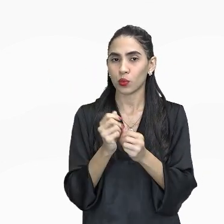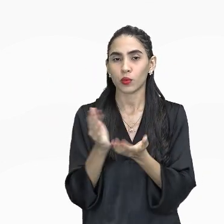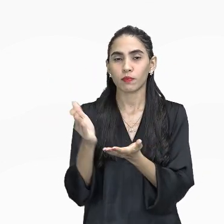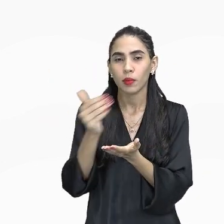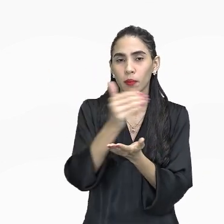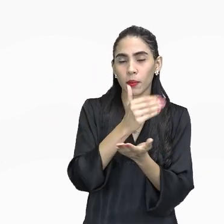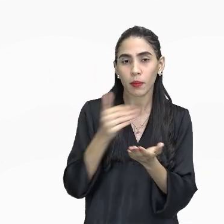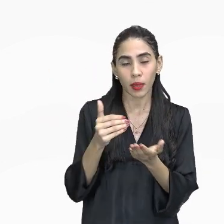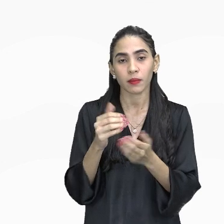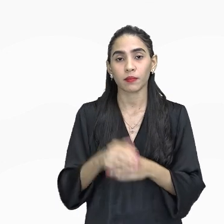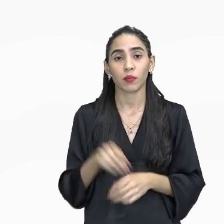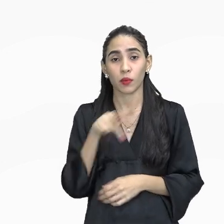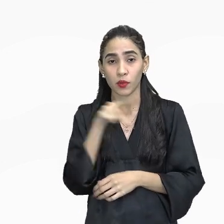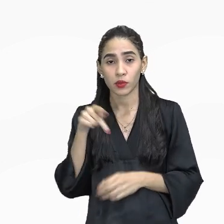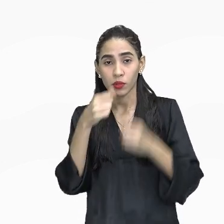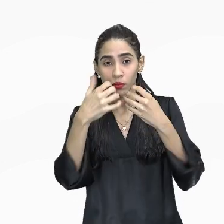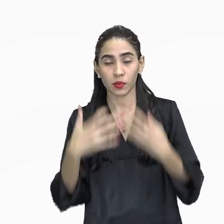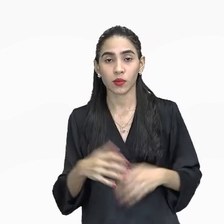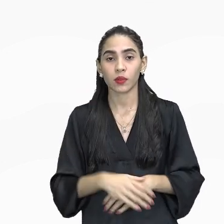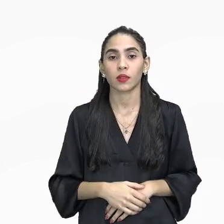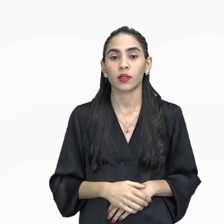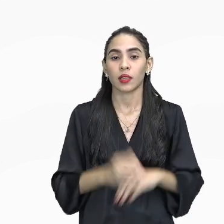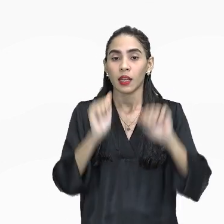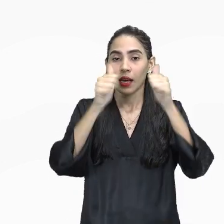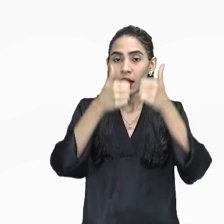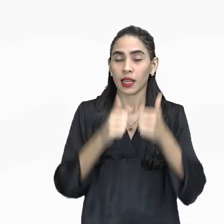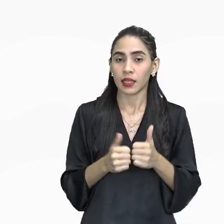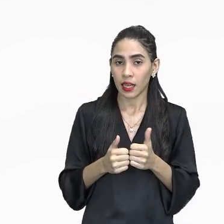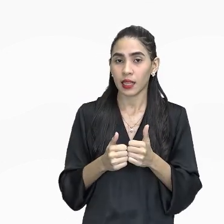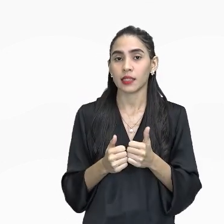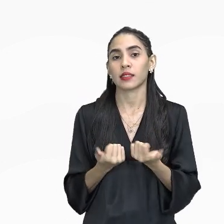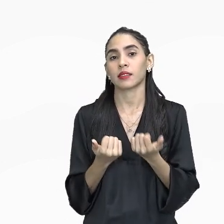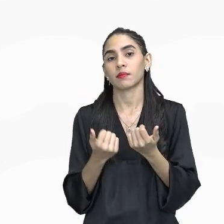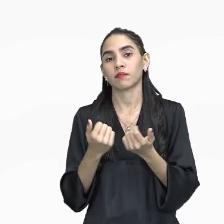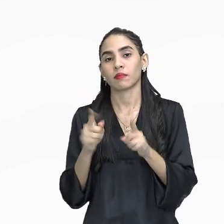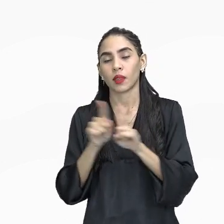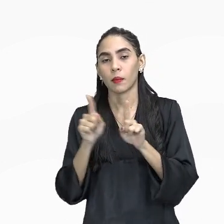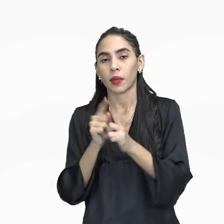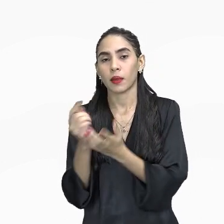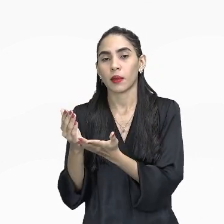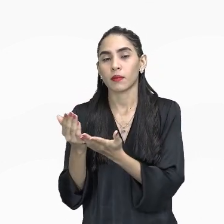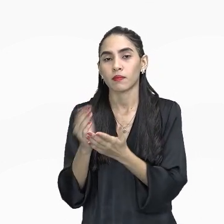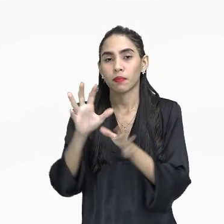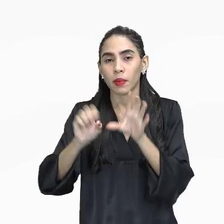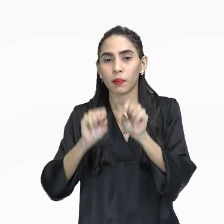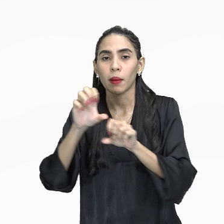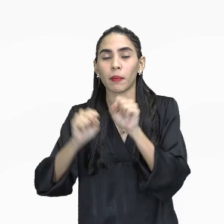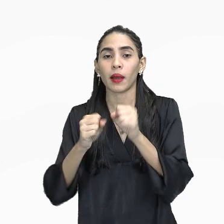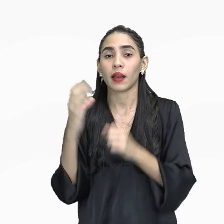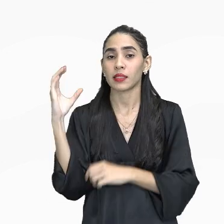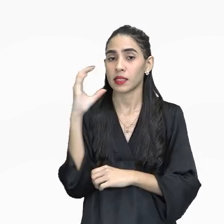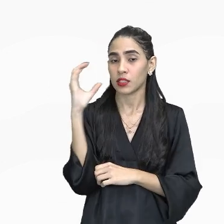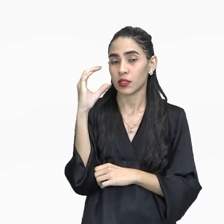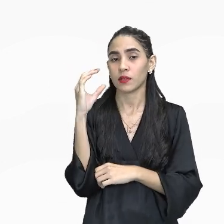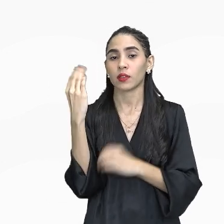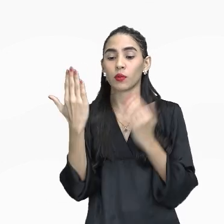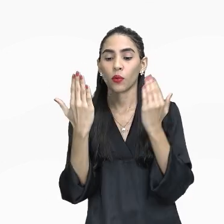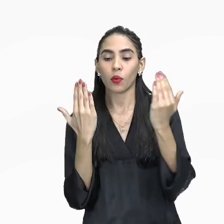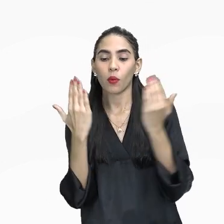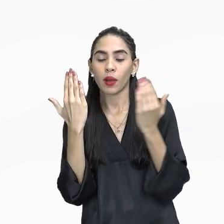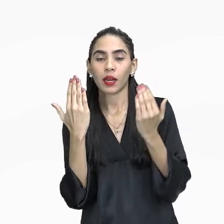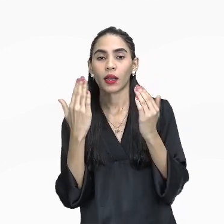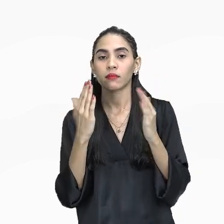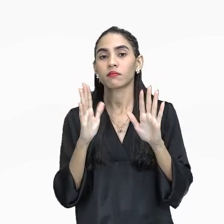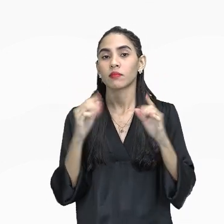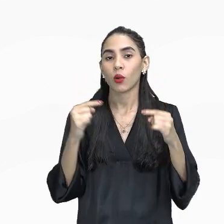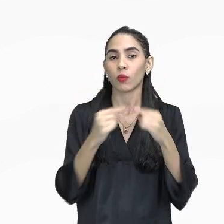Manuela falou, a análise entre o que as pessoas percebem, os dados científicos, comparar o que tem de igual e as diferenças para que a